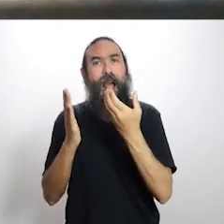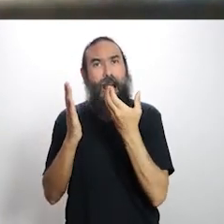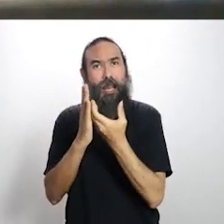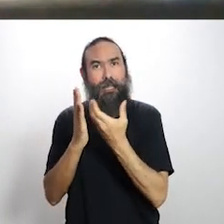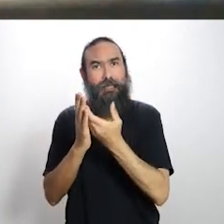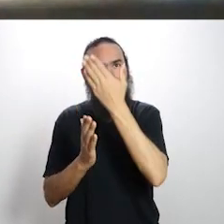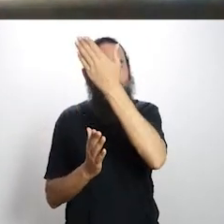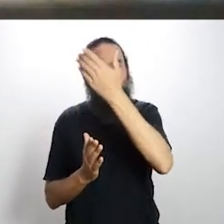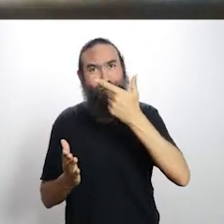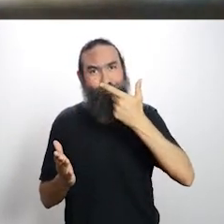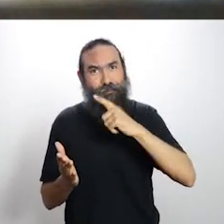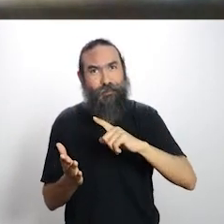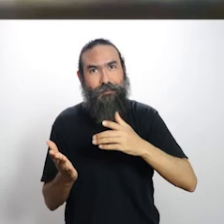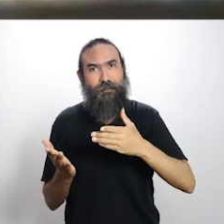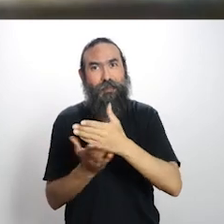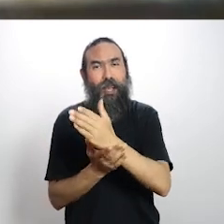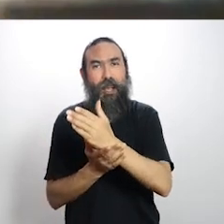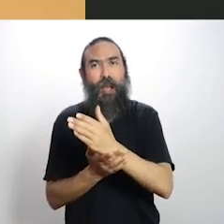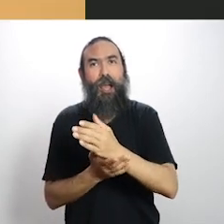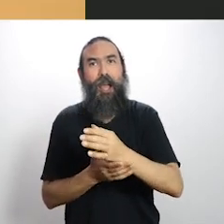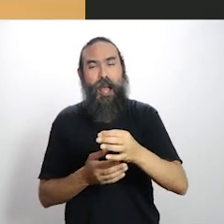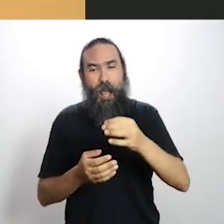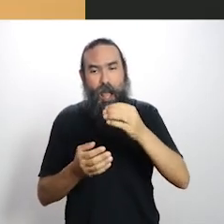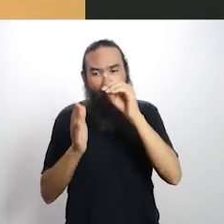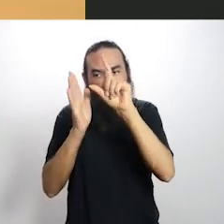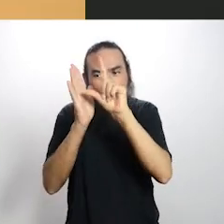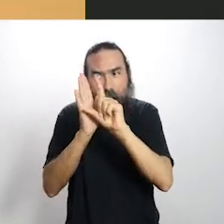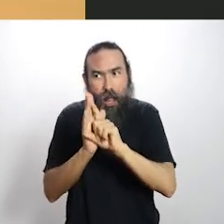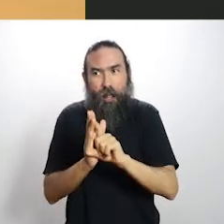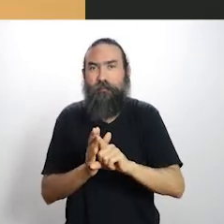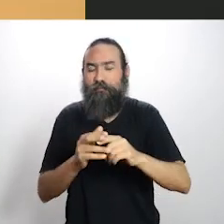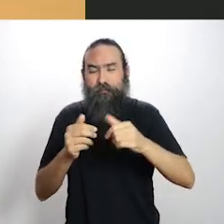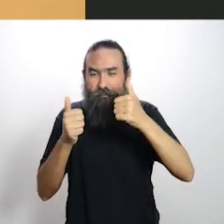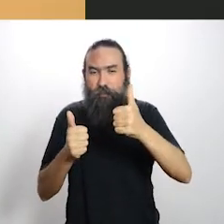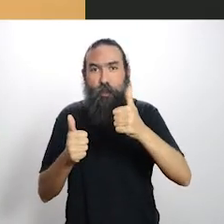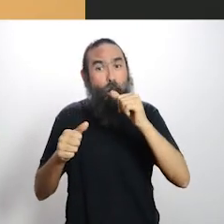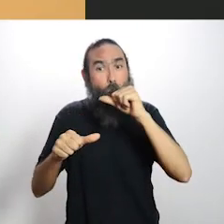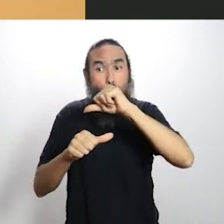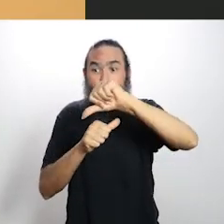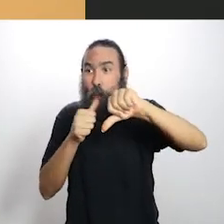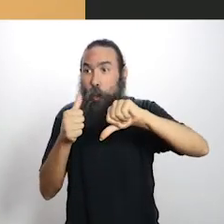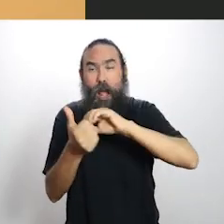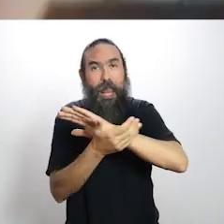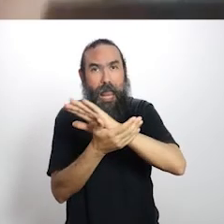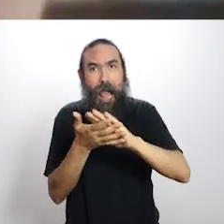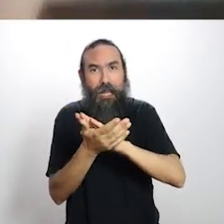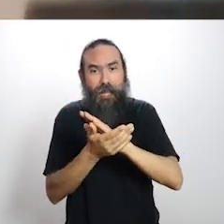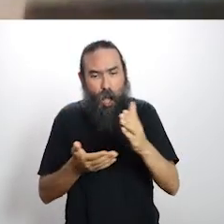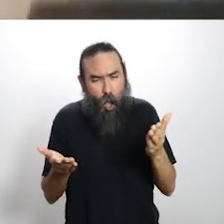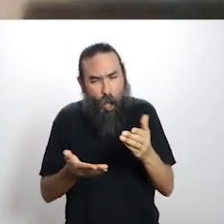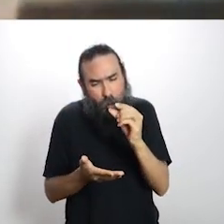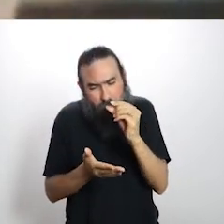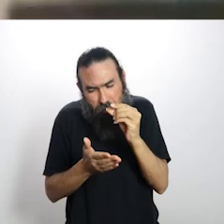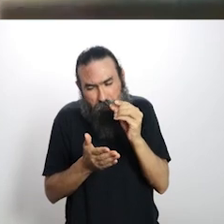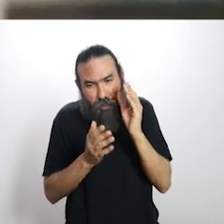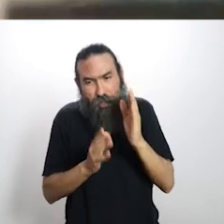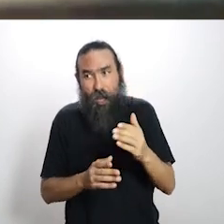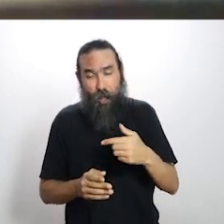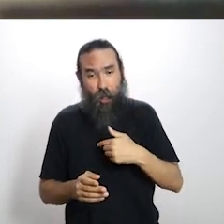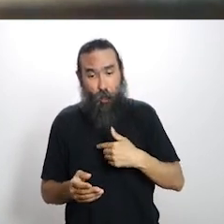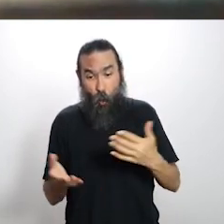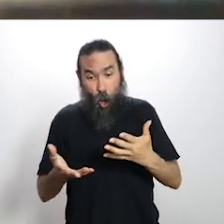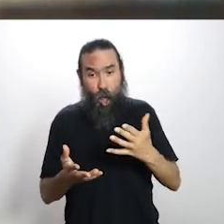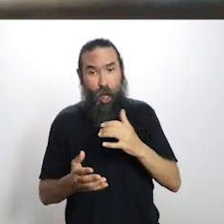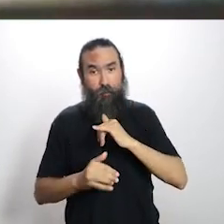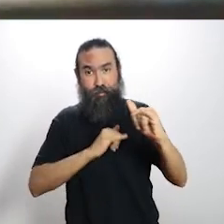acabei de publicar nos grupos aí o prazo não foi alargado não não foi votado a redação